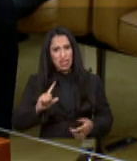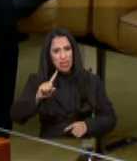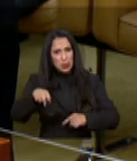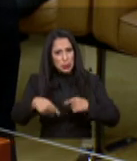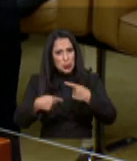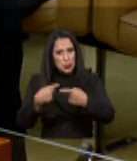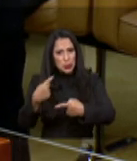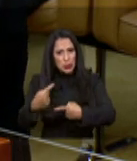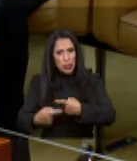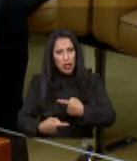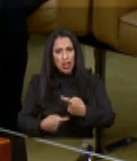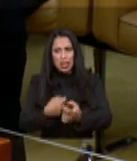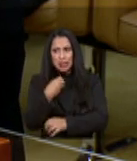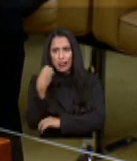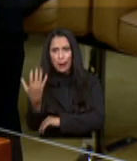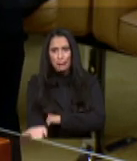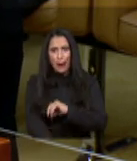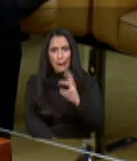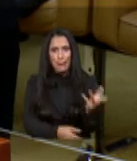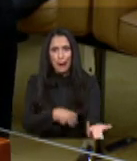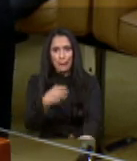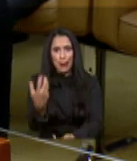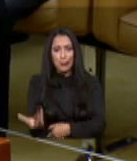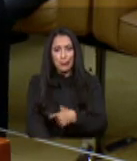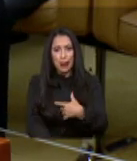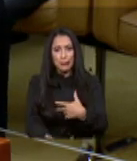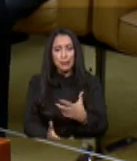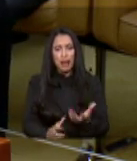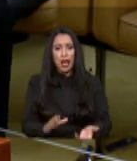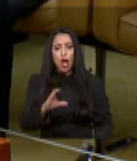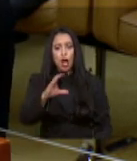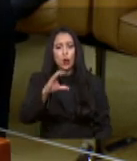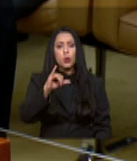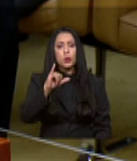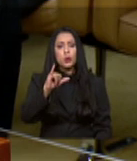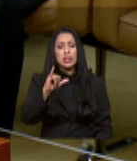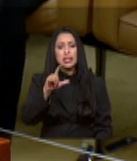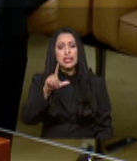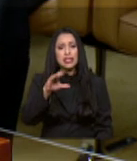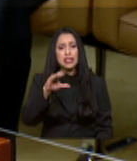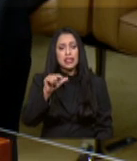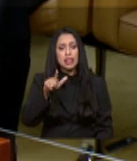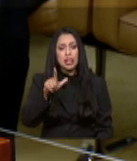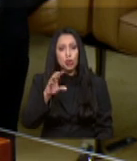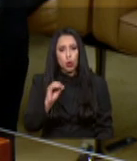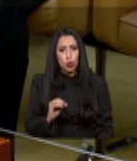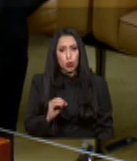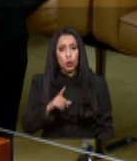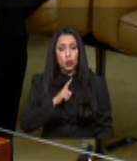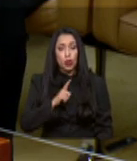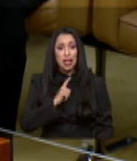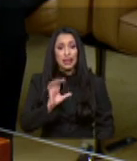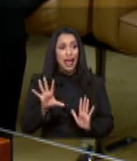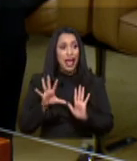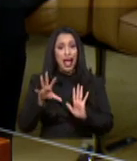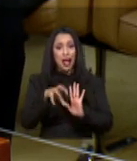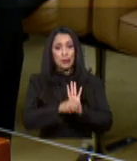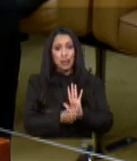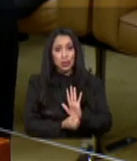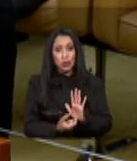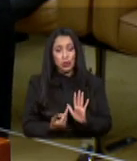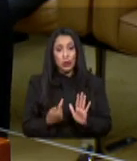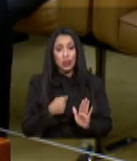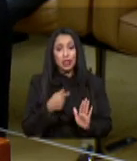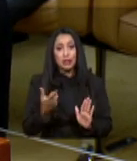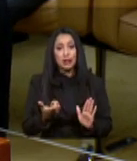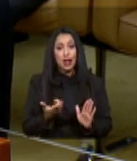de ultrapassado este ponto de não retorno, o ciclo hidrológico da Amazônia degradaria a ponto de ameaçar a própria